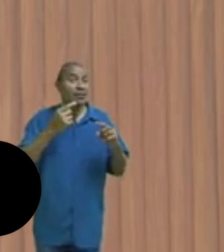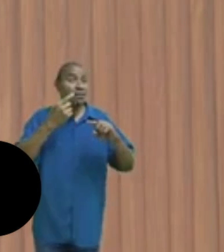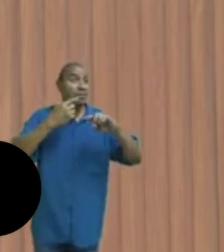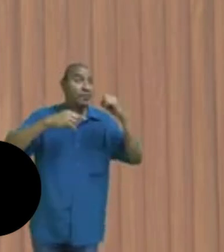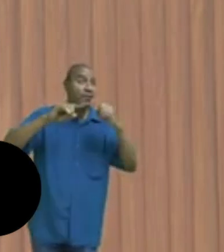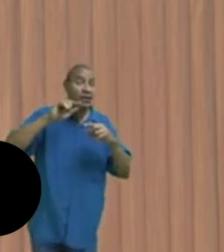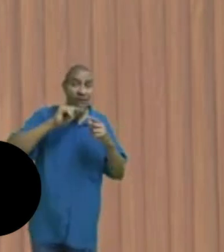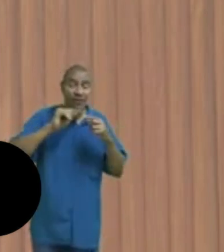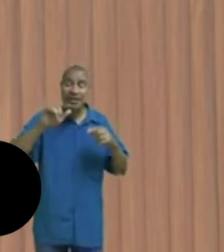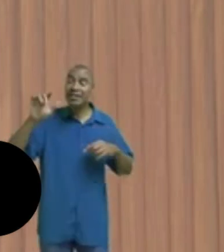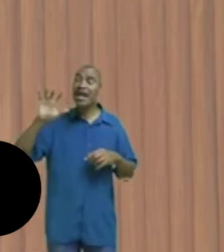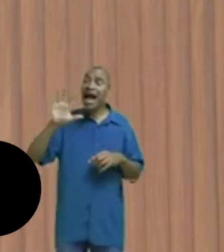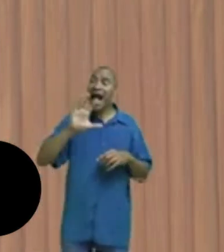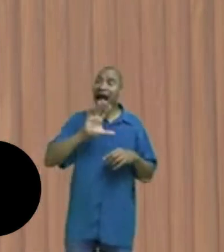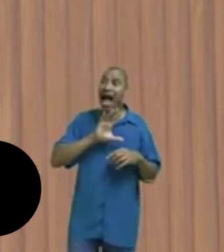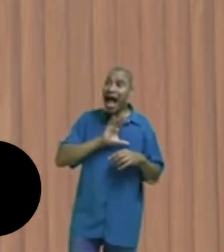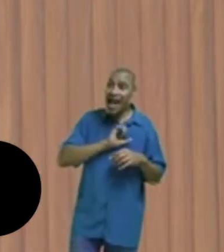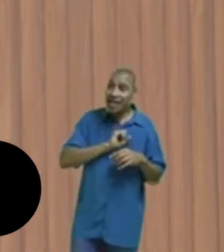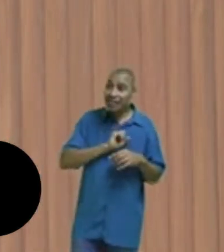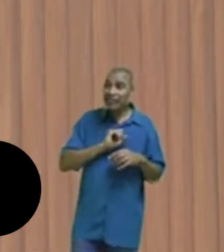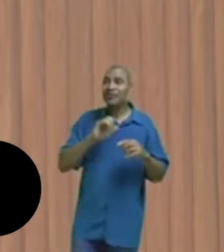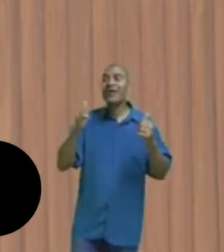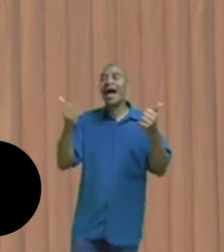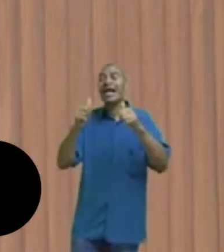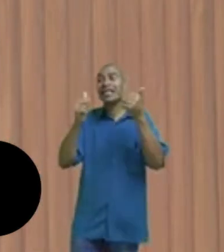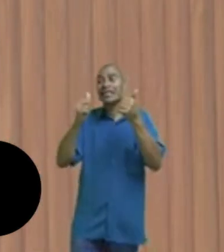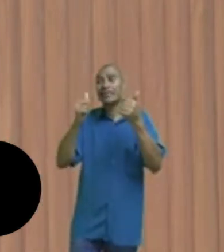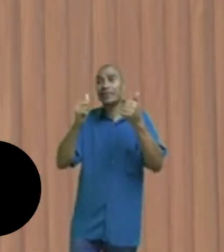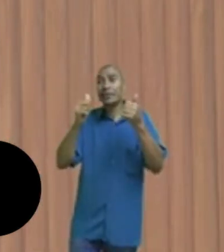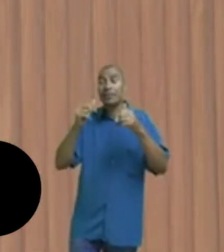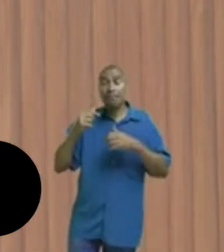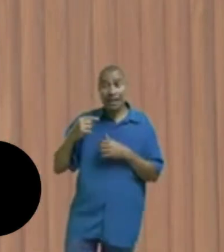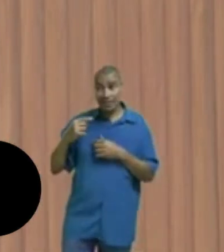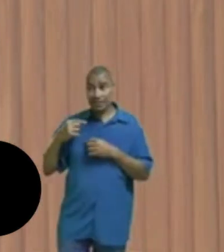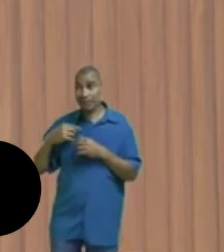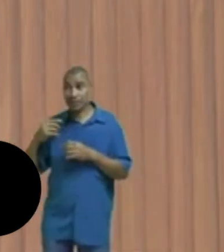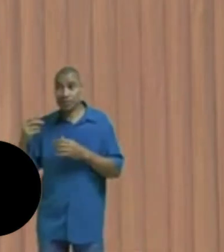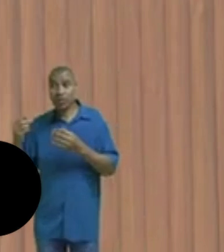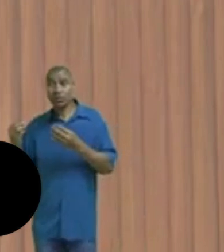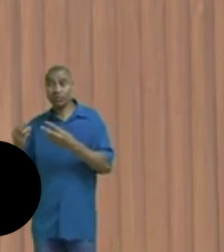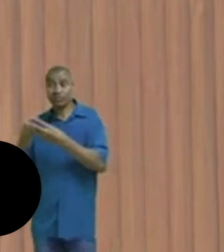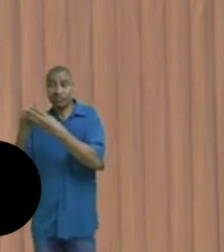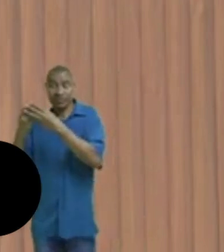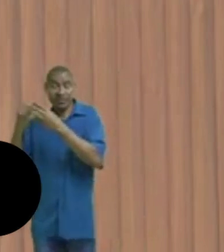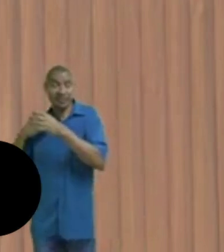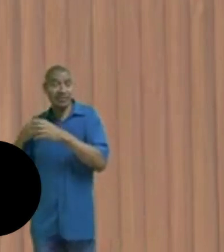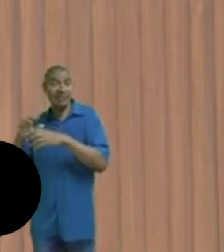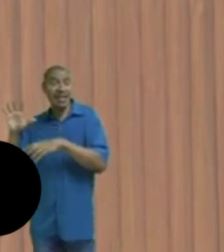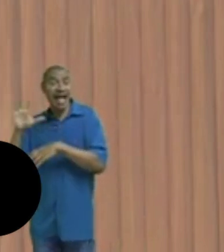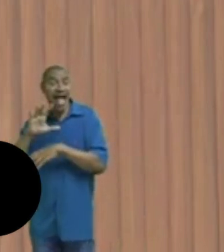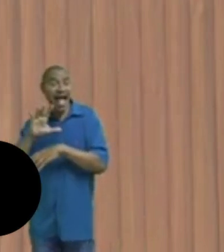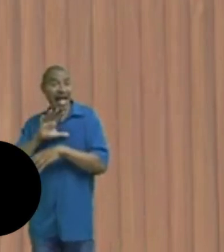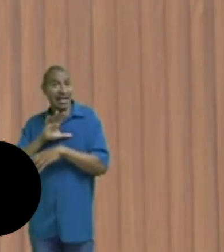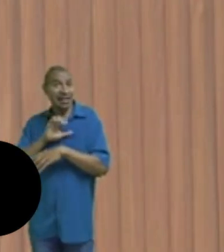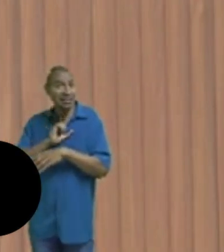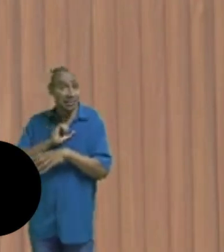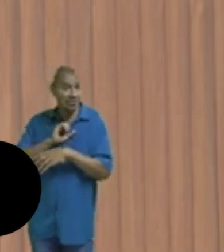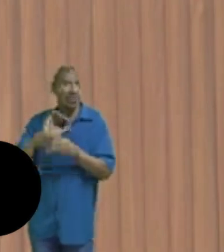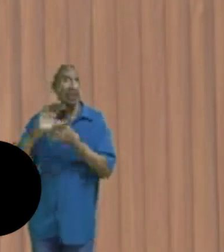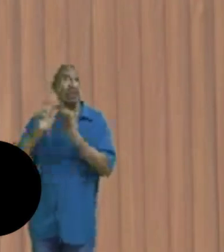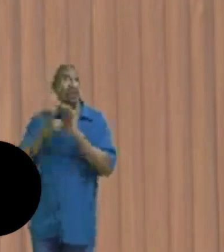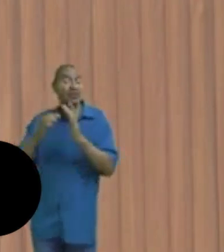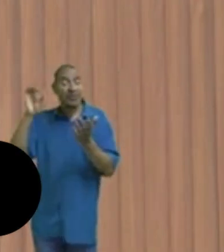que não conhecem, nós adoramos o que conhecemos, mas vem a hora, e já chegou, em que os